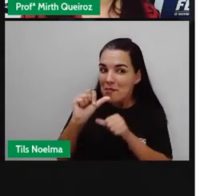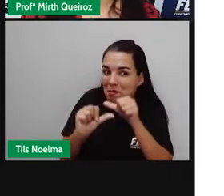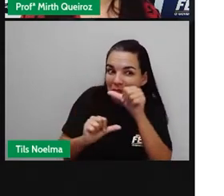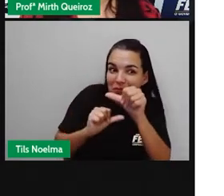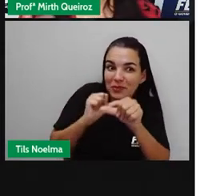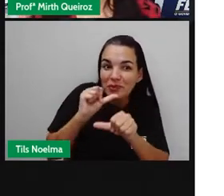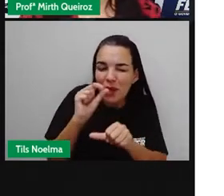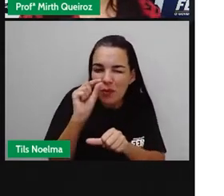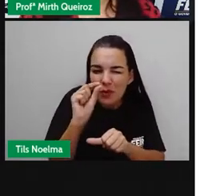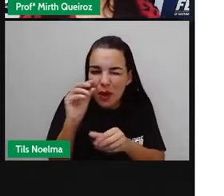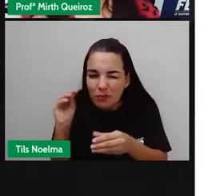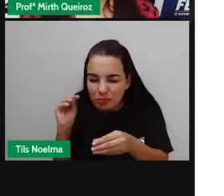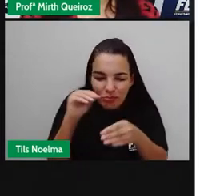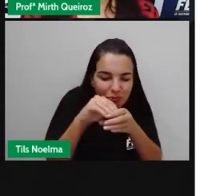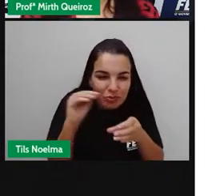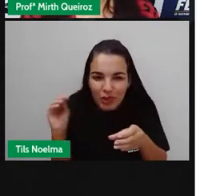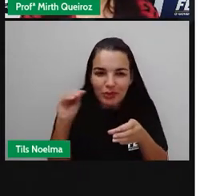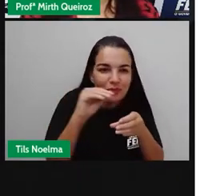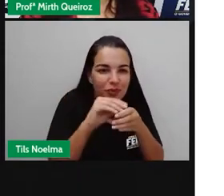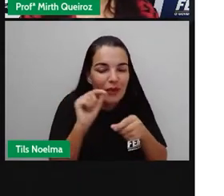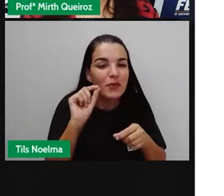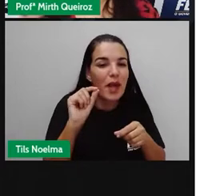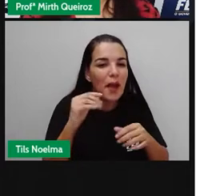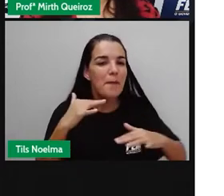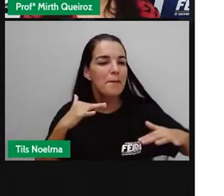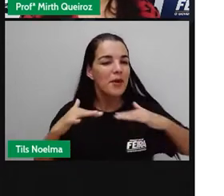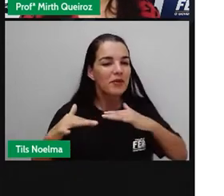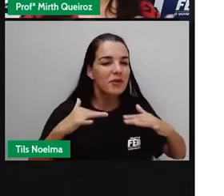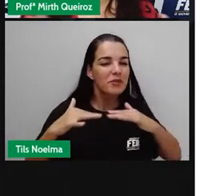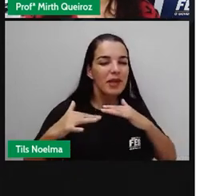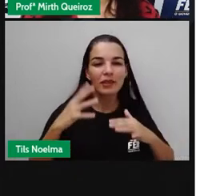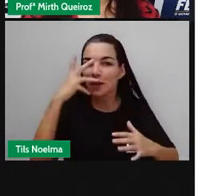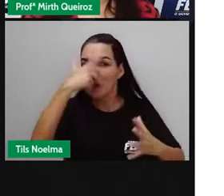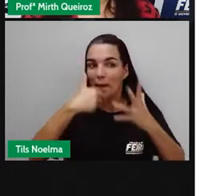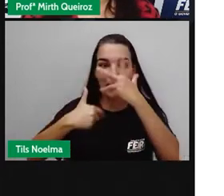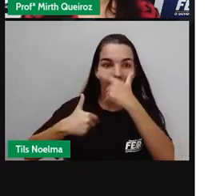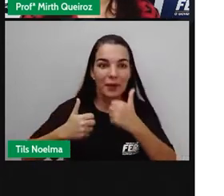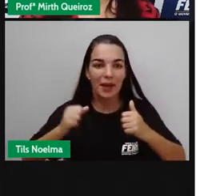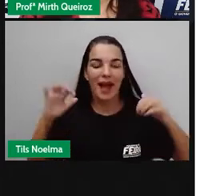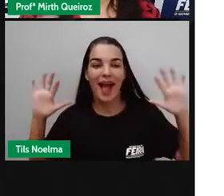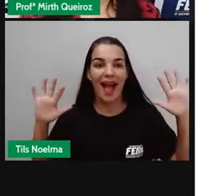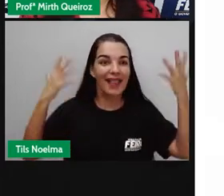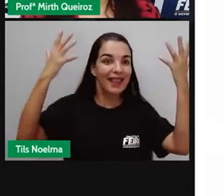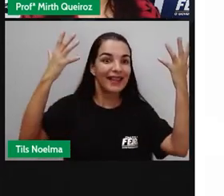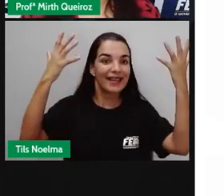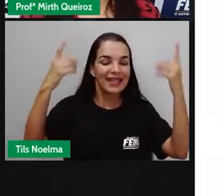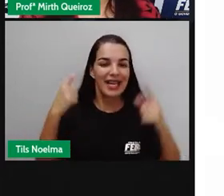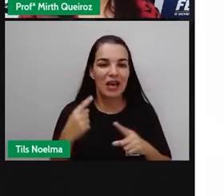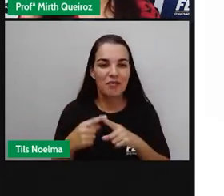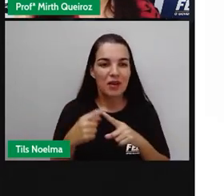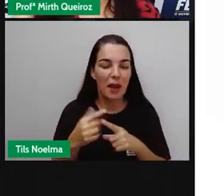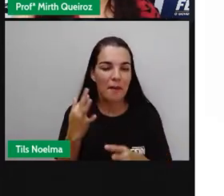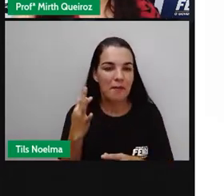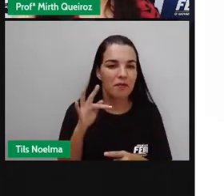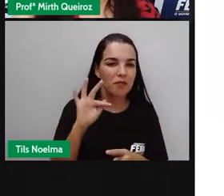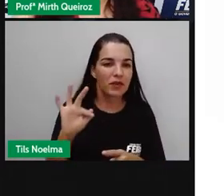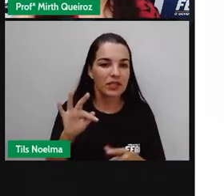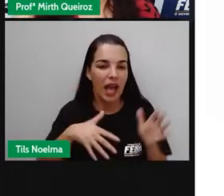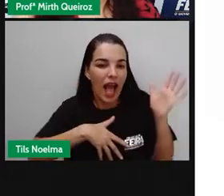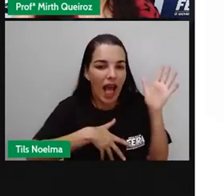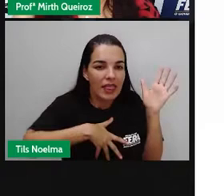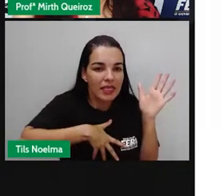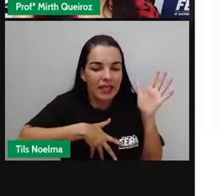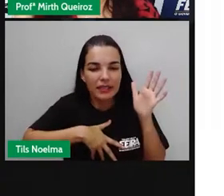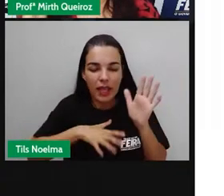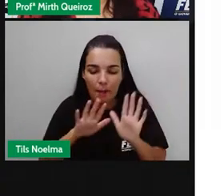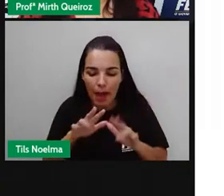alguns elementos que geravam ali mais movimento, que davam mais alegria ali. Foi também incorporado aí a